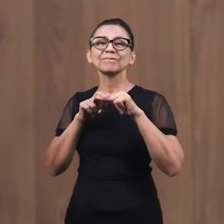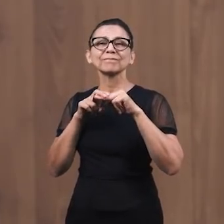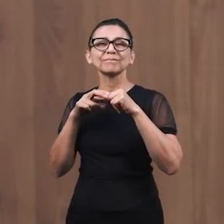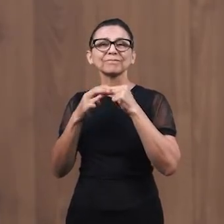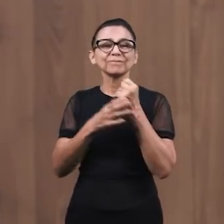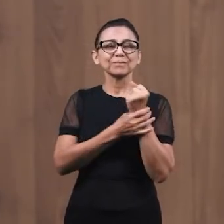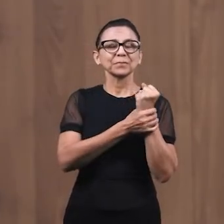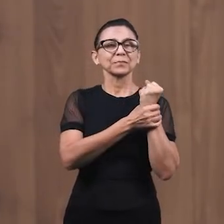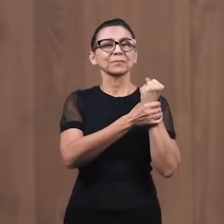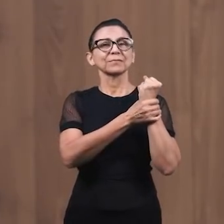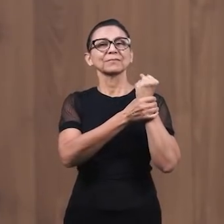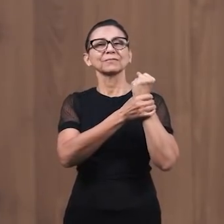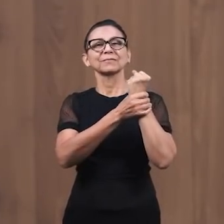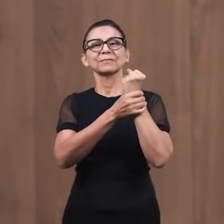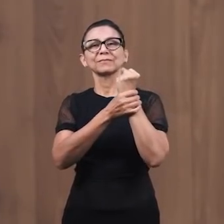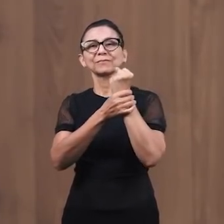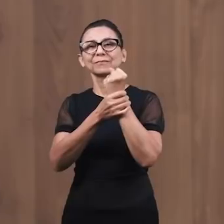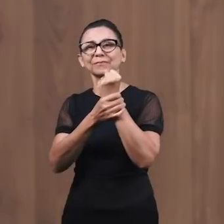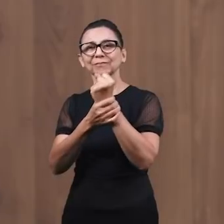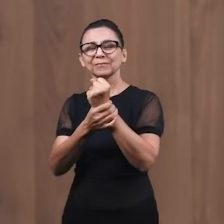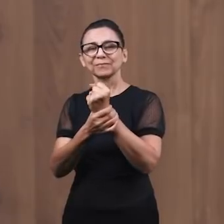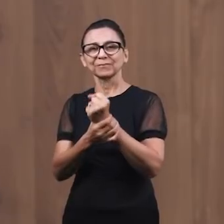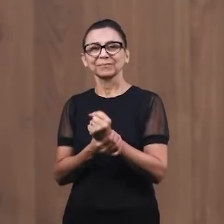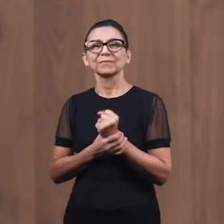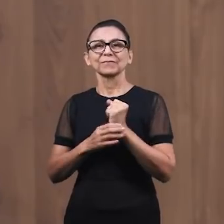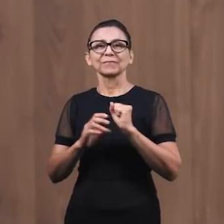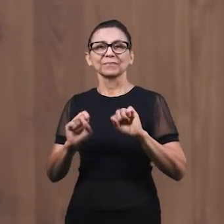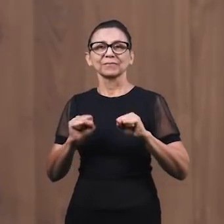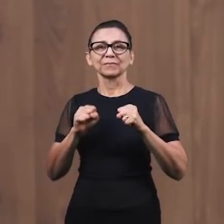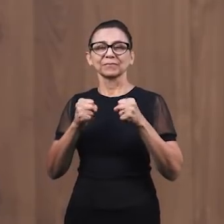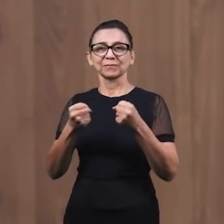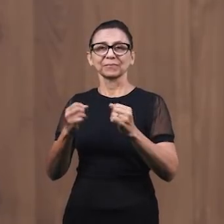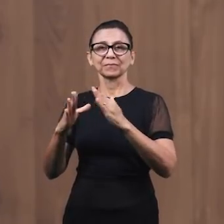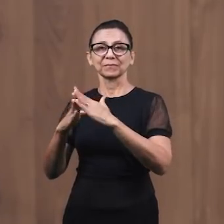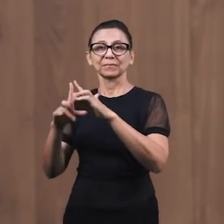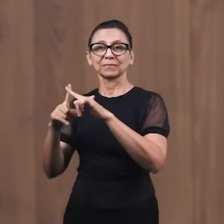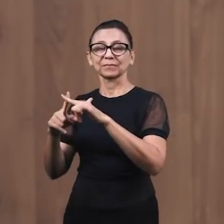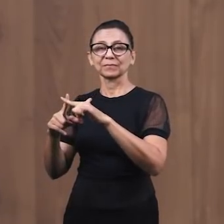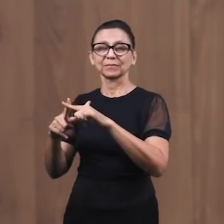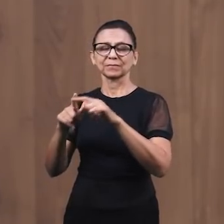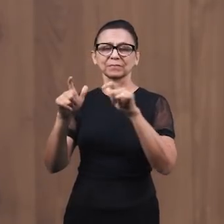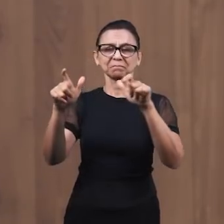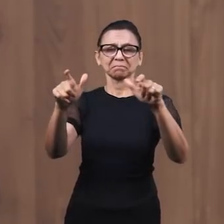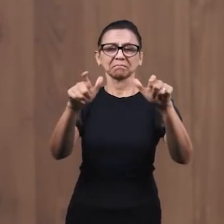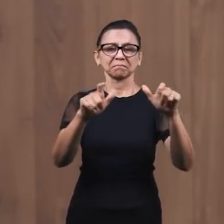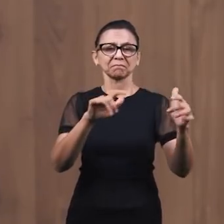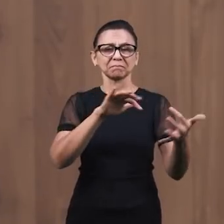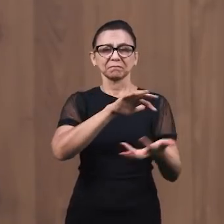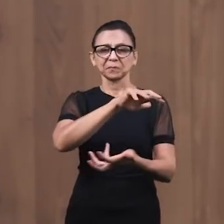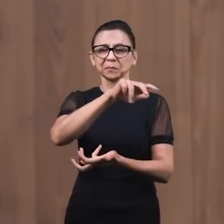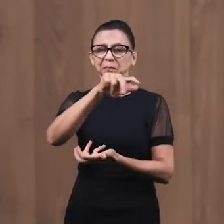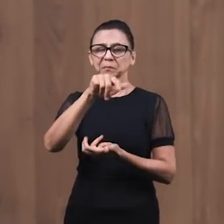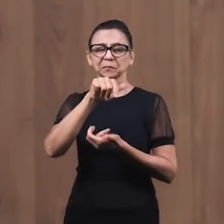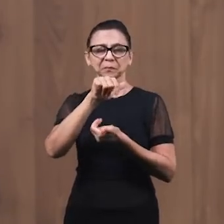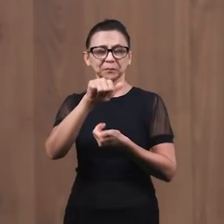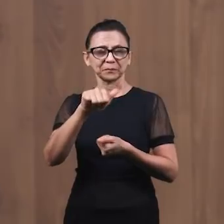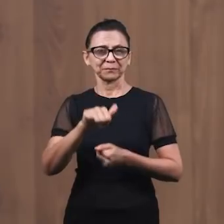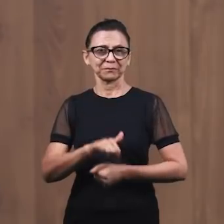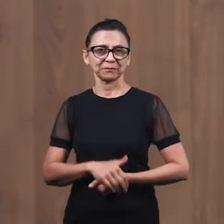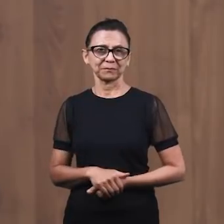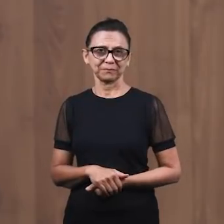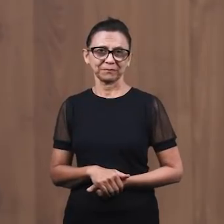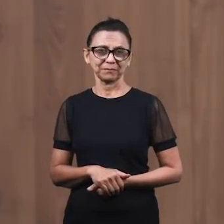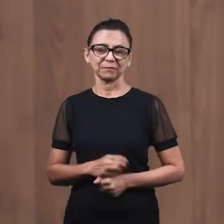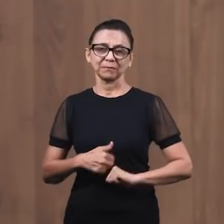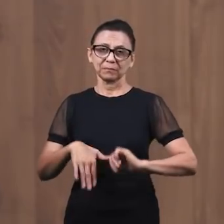sido também a segurança e tem sido o alimento para as Tuas igrejas em todos os lugares, seja no Brasil